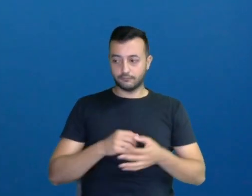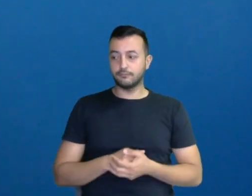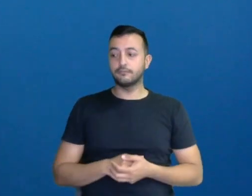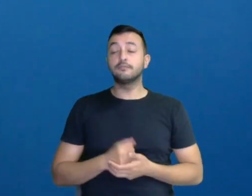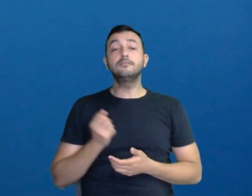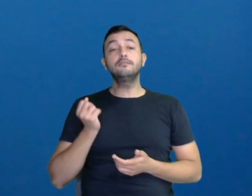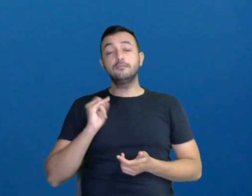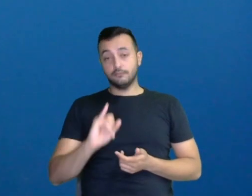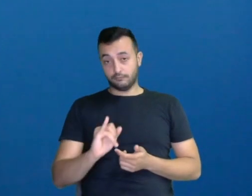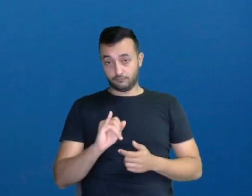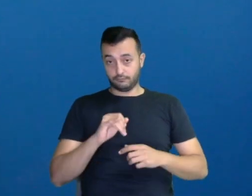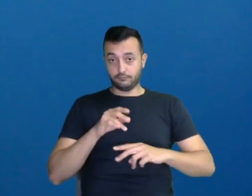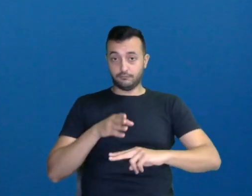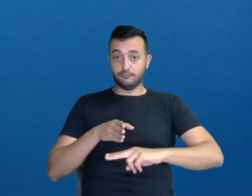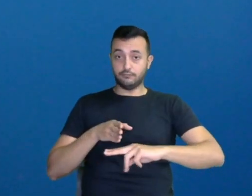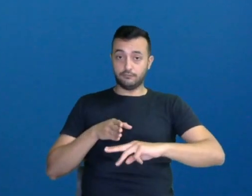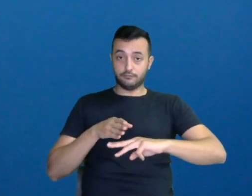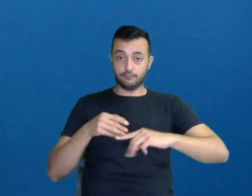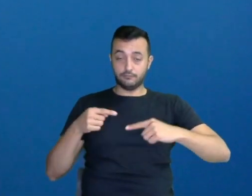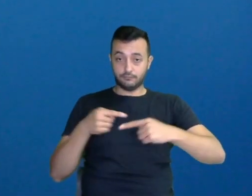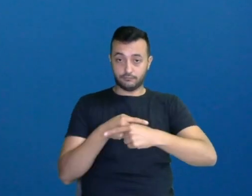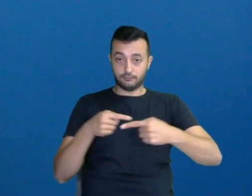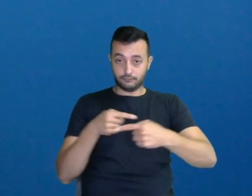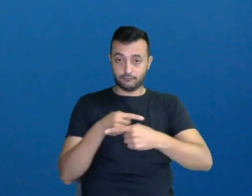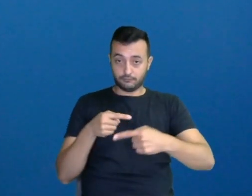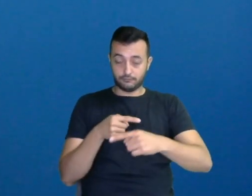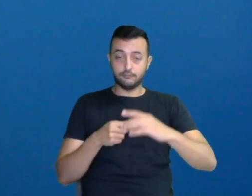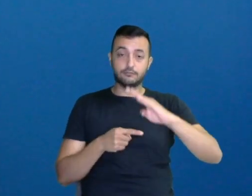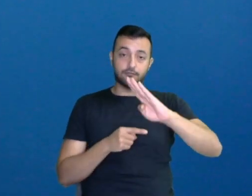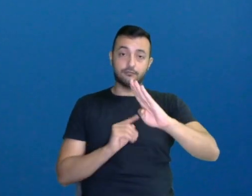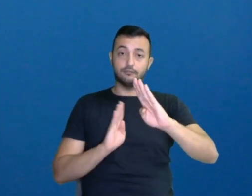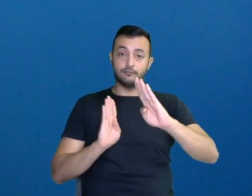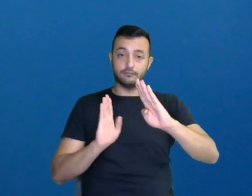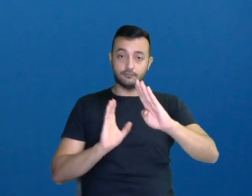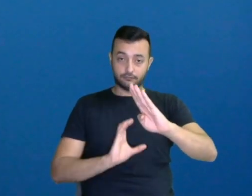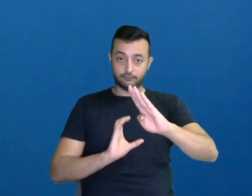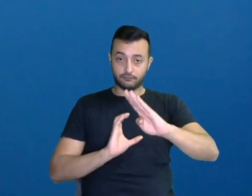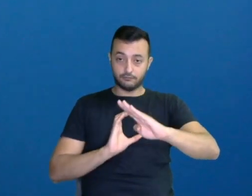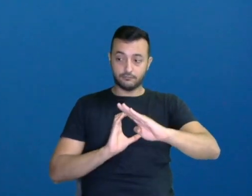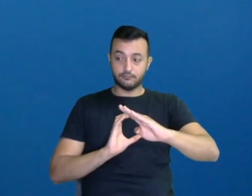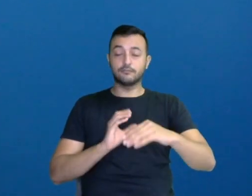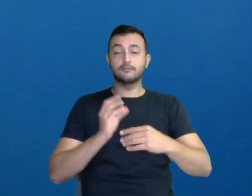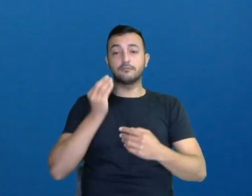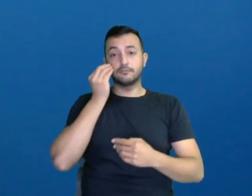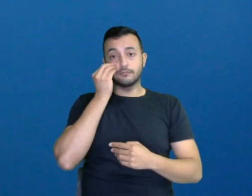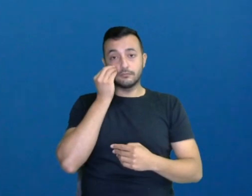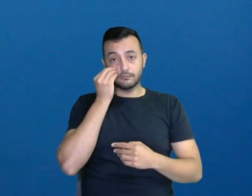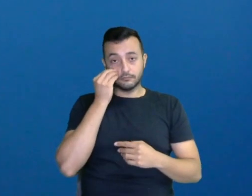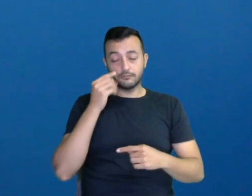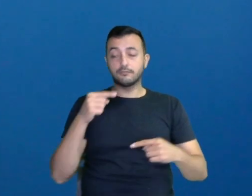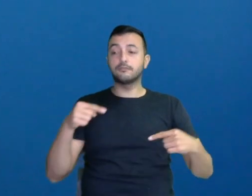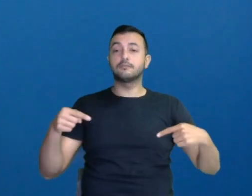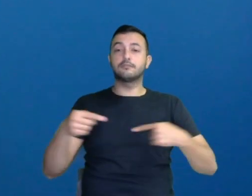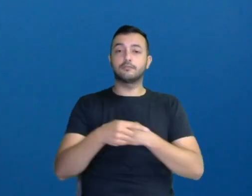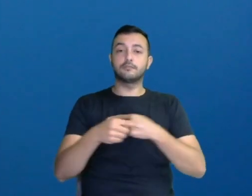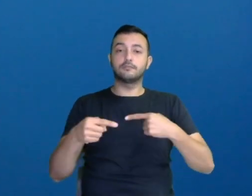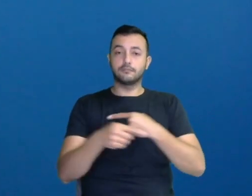a gente pega as paralelas, retas paralelas B e C, então a gente está olhando para este segmento aqui,